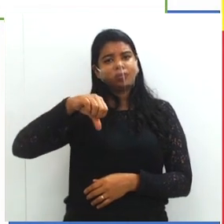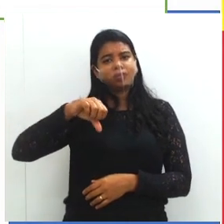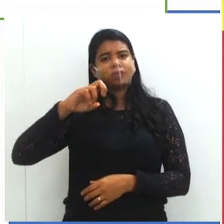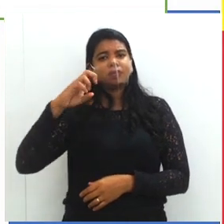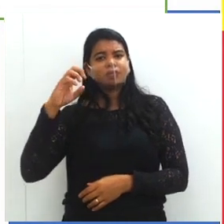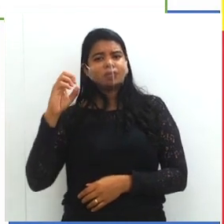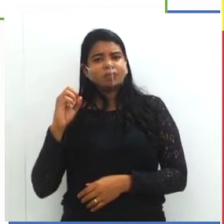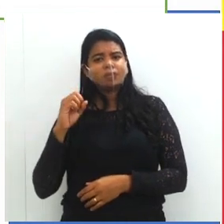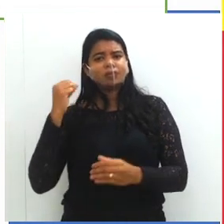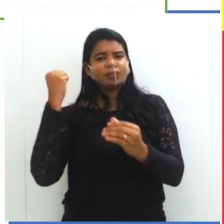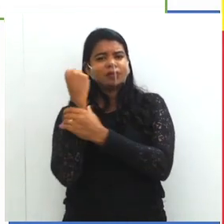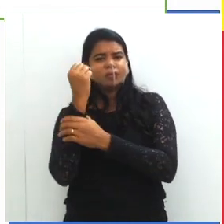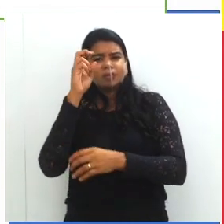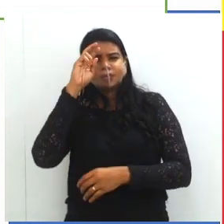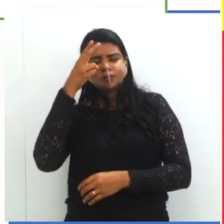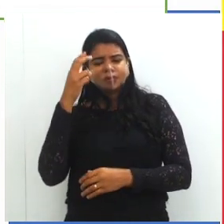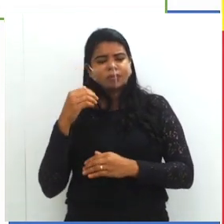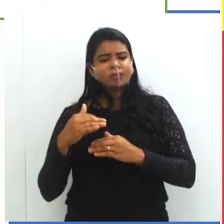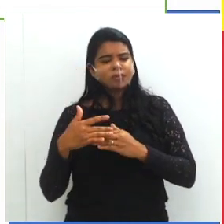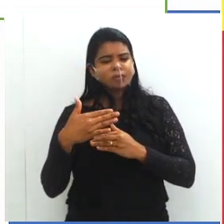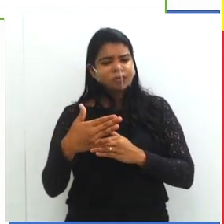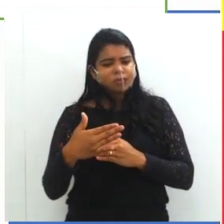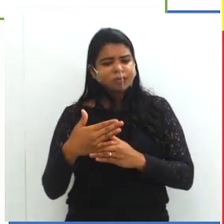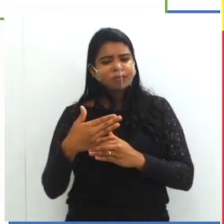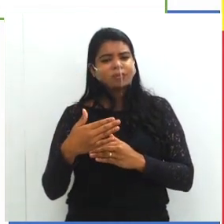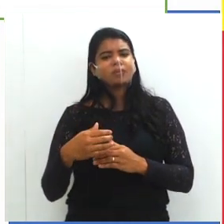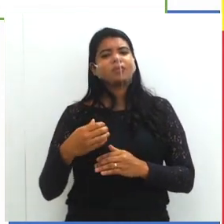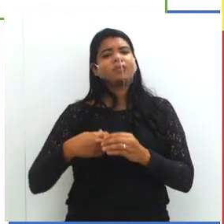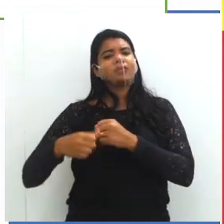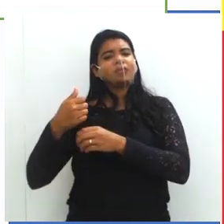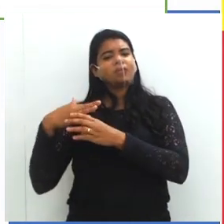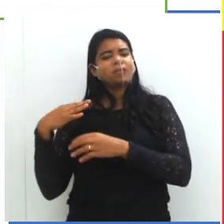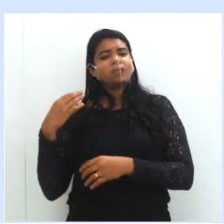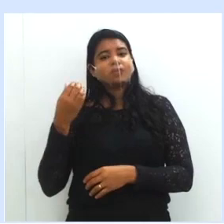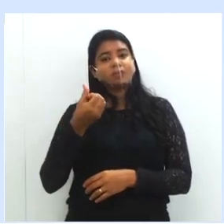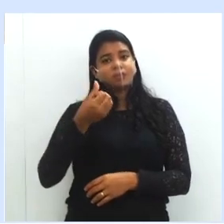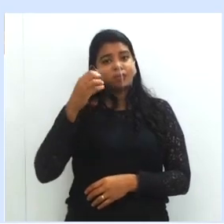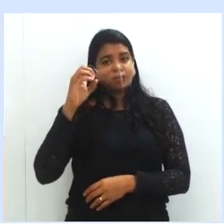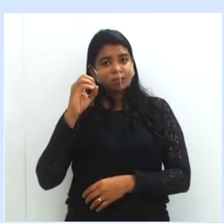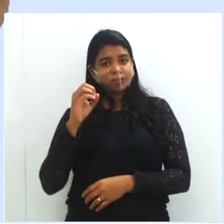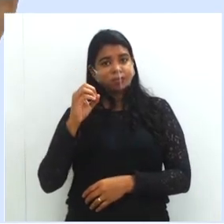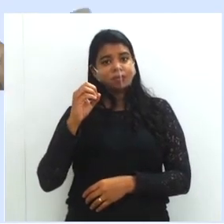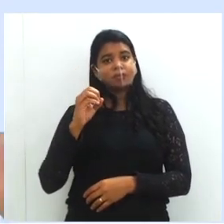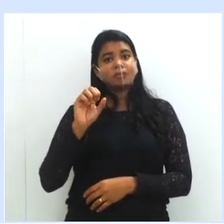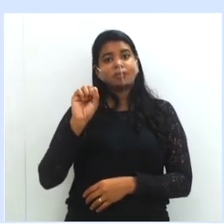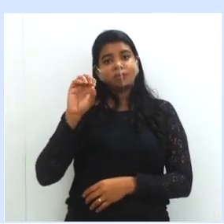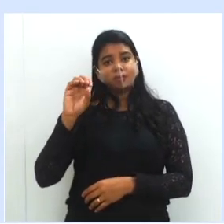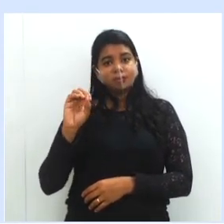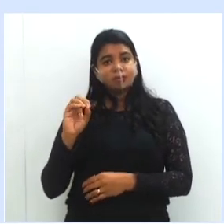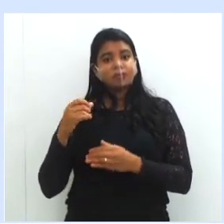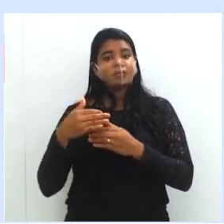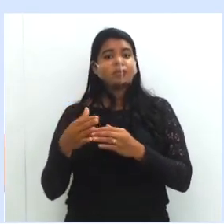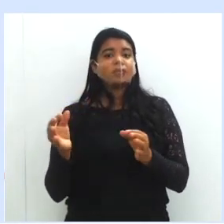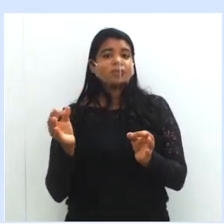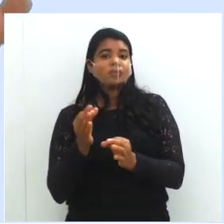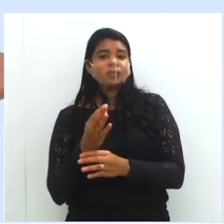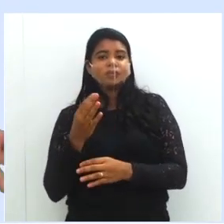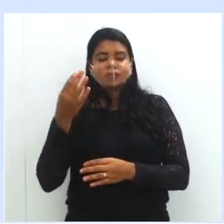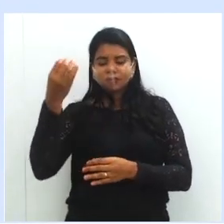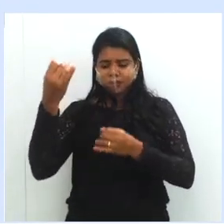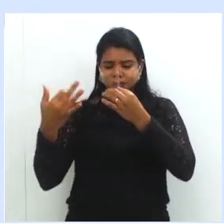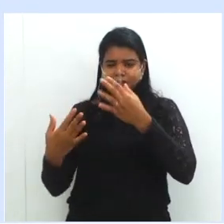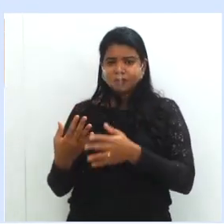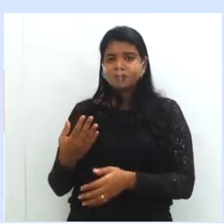1950, ganhando força, certo? Nos anos de 70 e 80. O que é que eu acabei de dizer? Que as